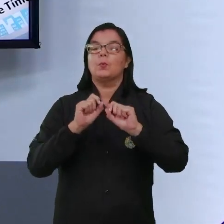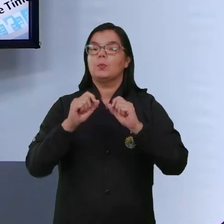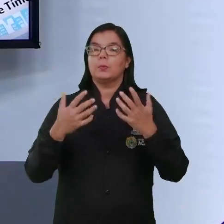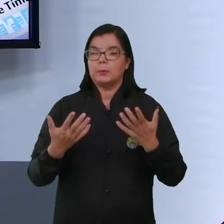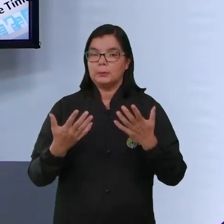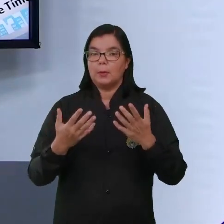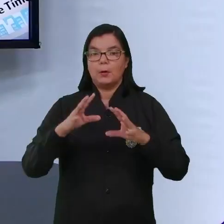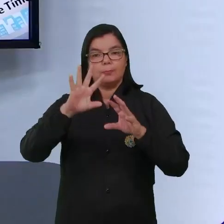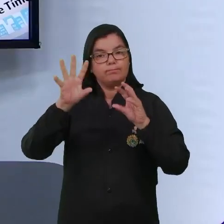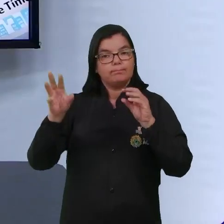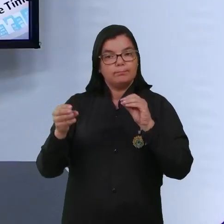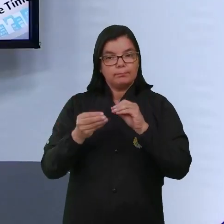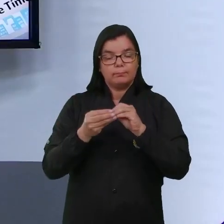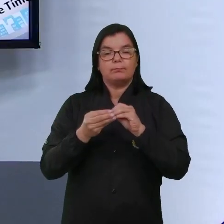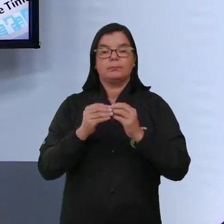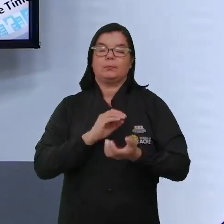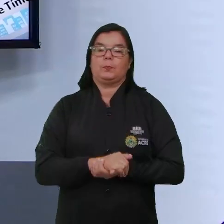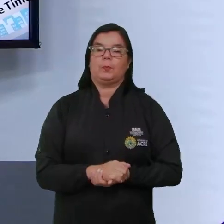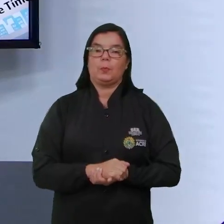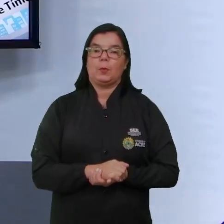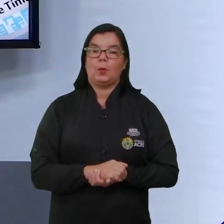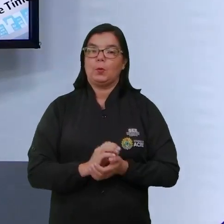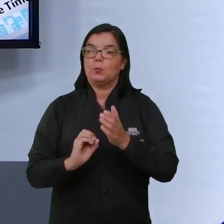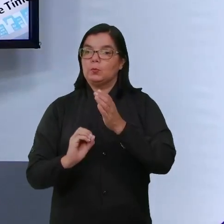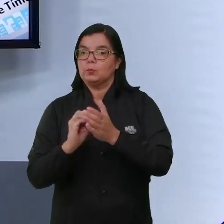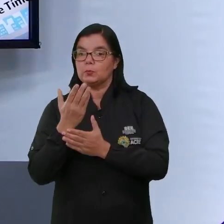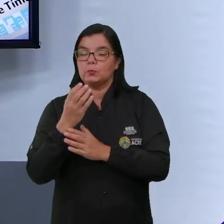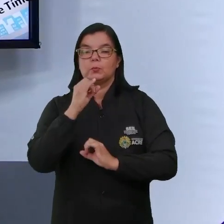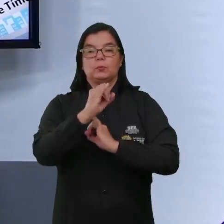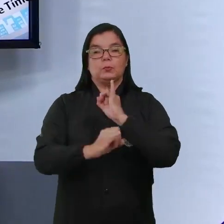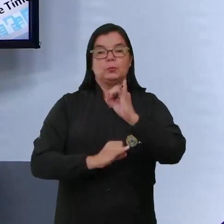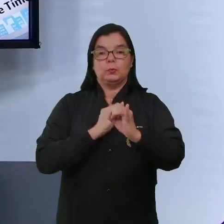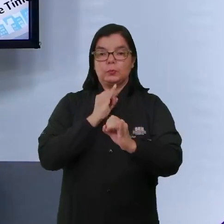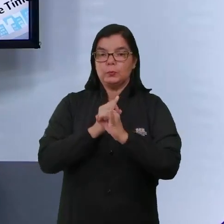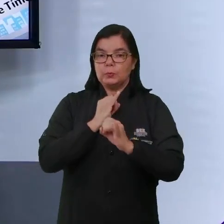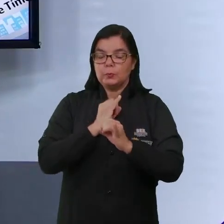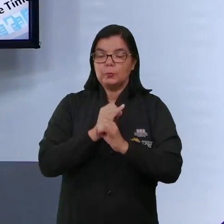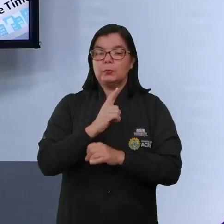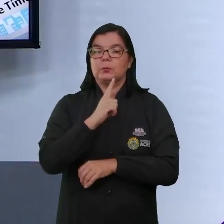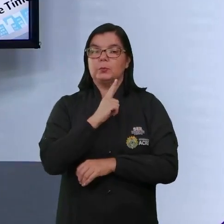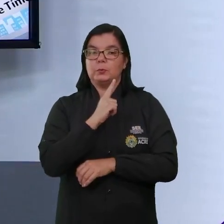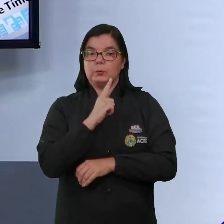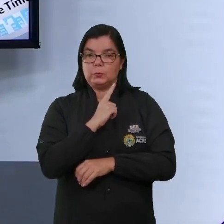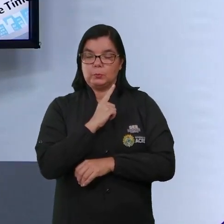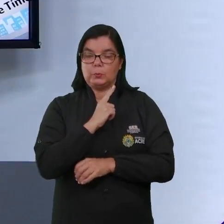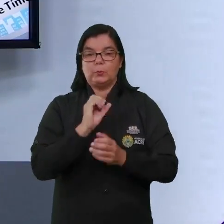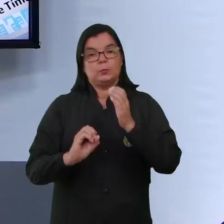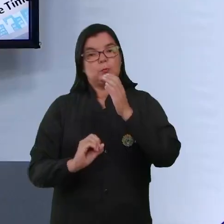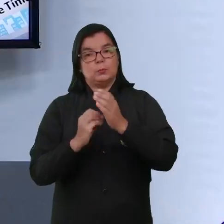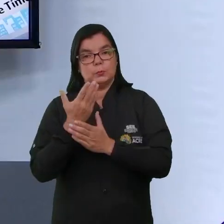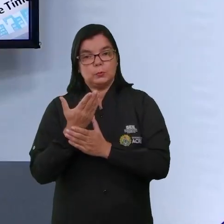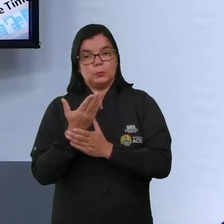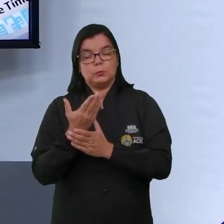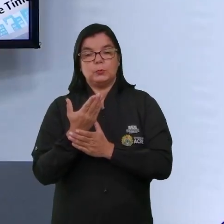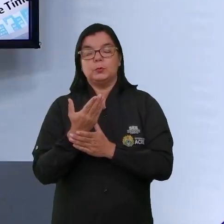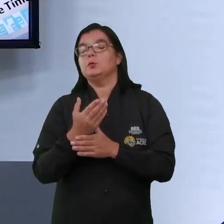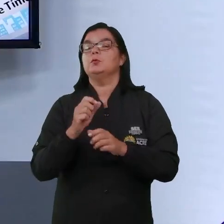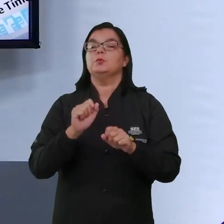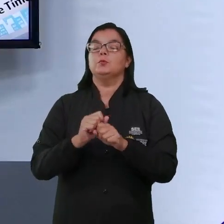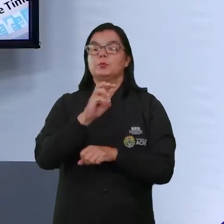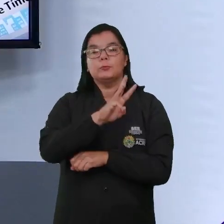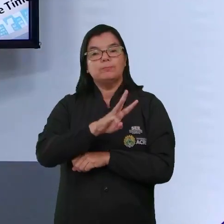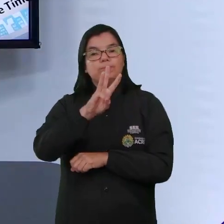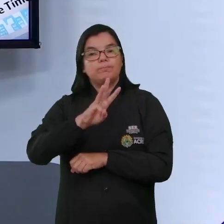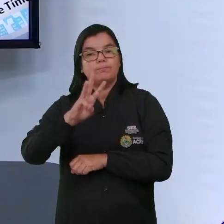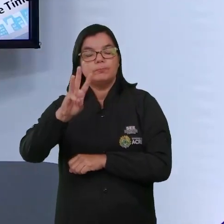sendo acrescentados. Com o surgimento da internet, nós tivemos o surgimento dos sites,